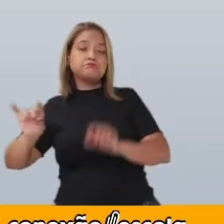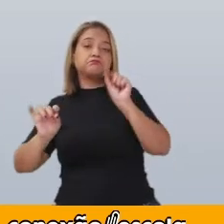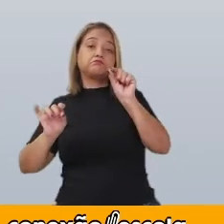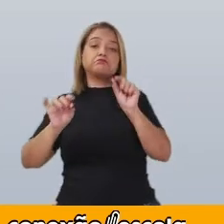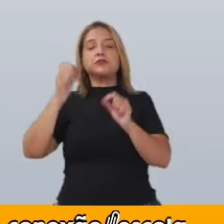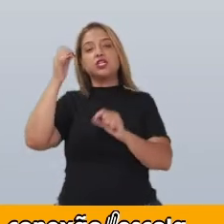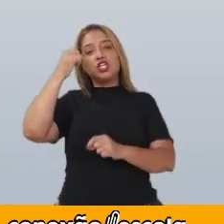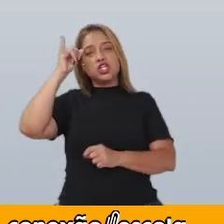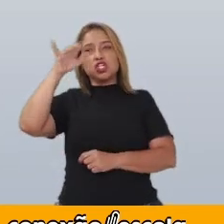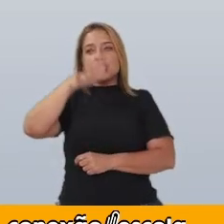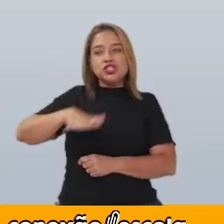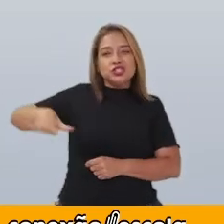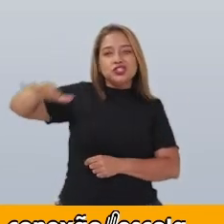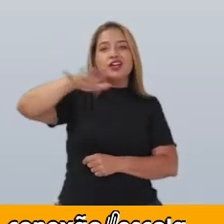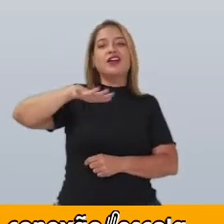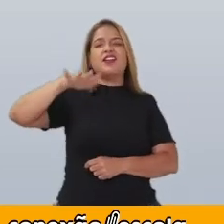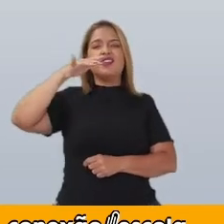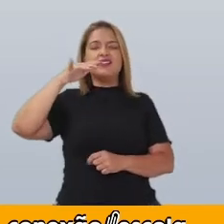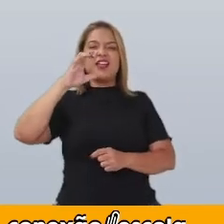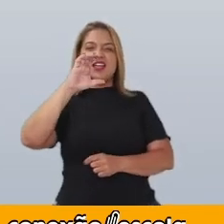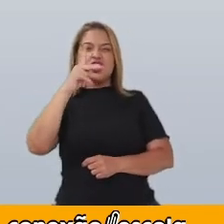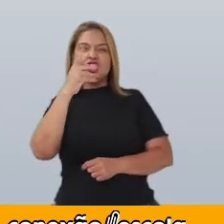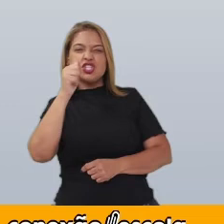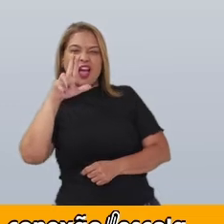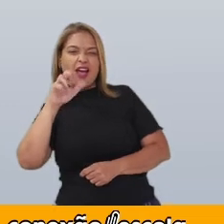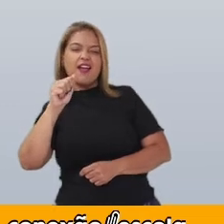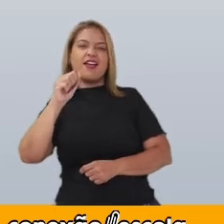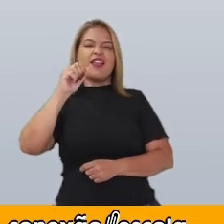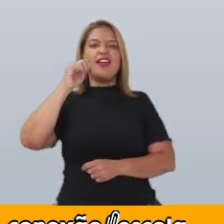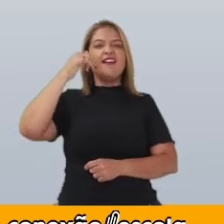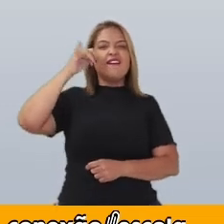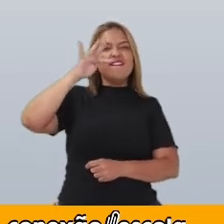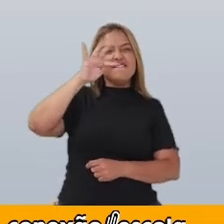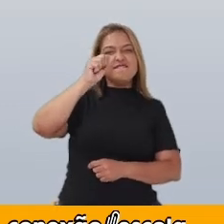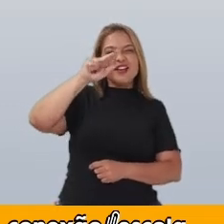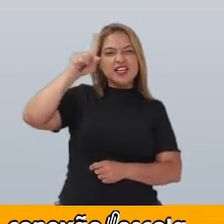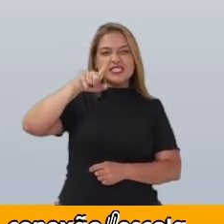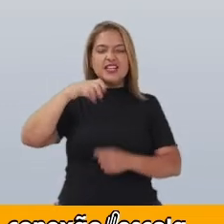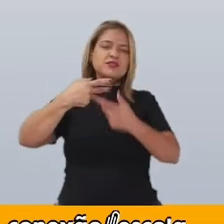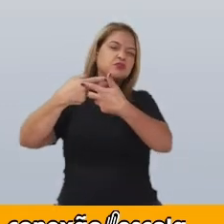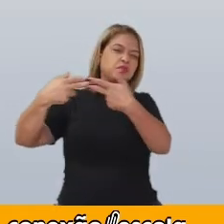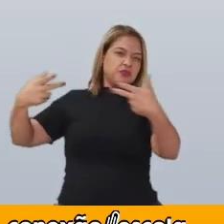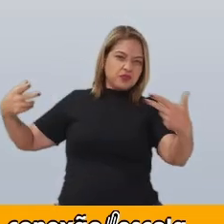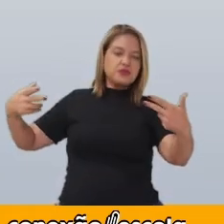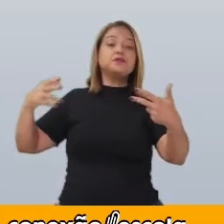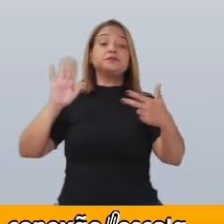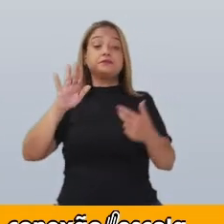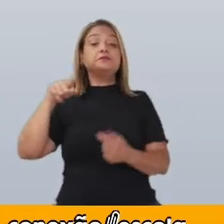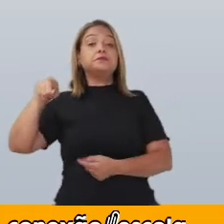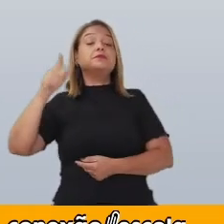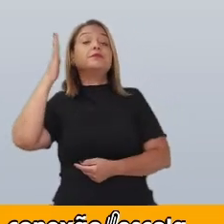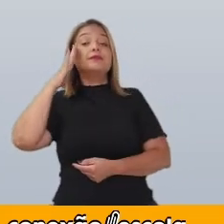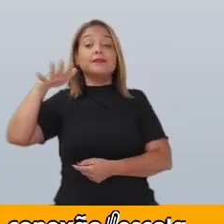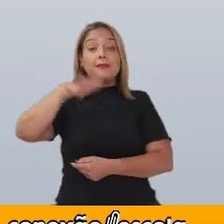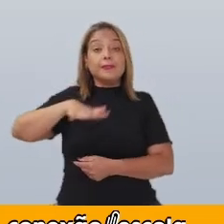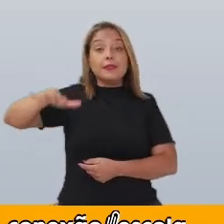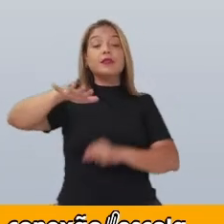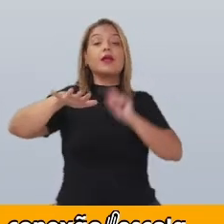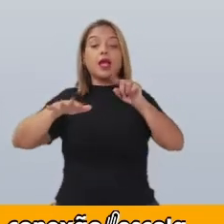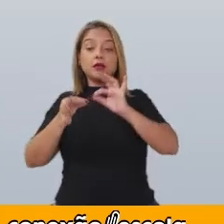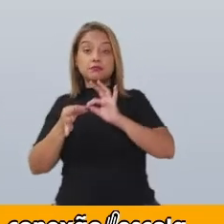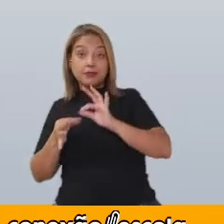sítios, chácaras, fazendas, etc. Essas unidades são chamadas de medidas